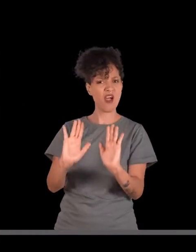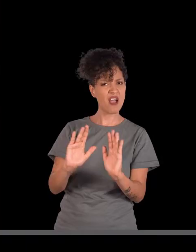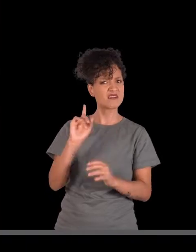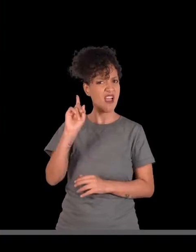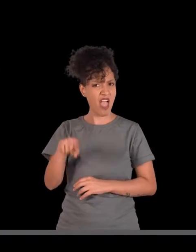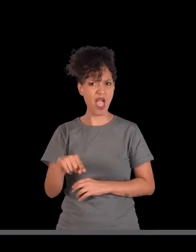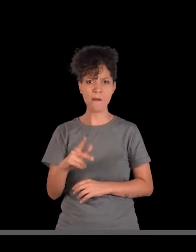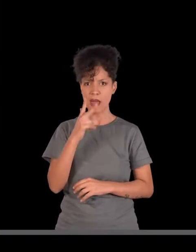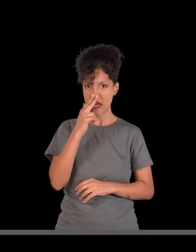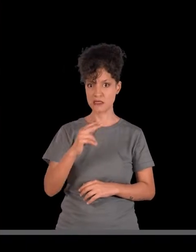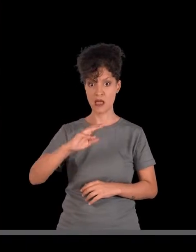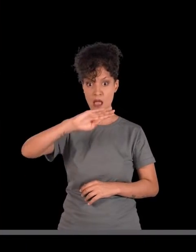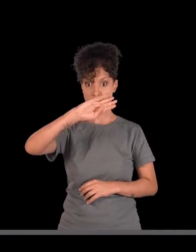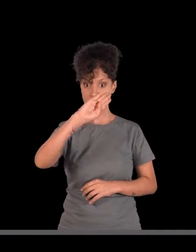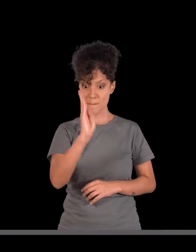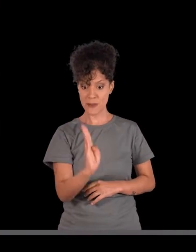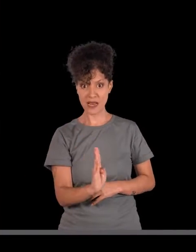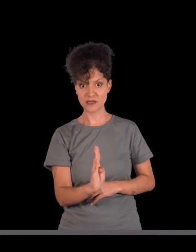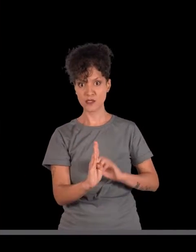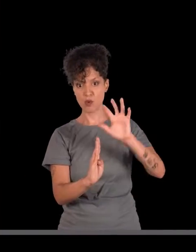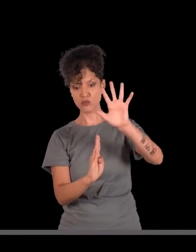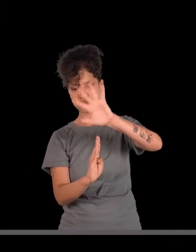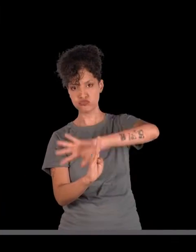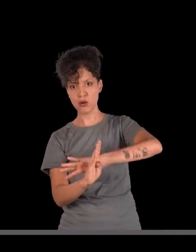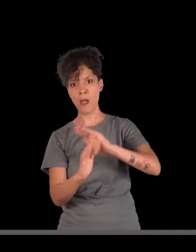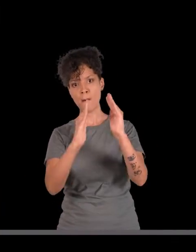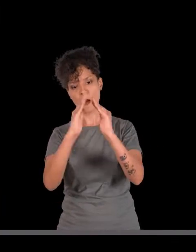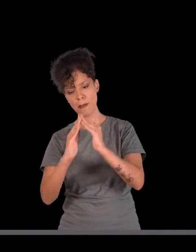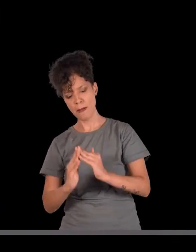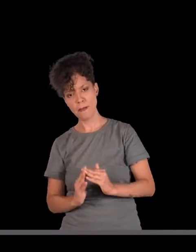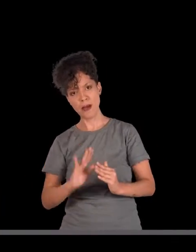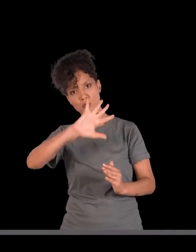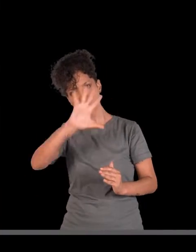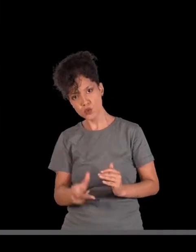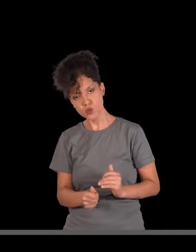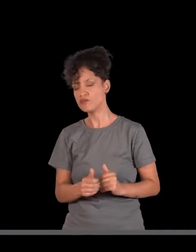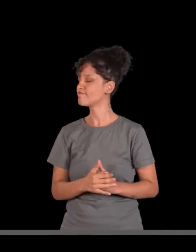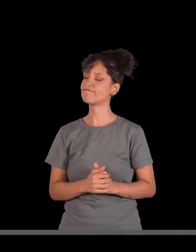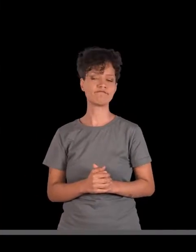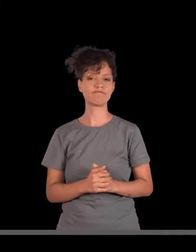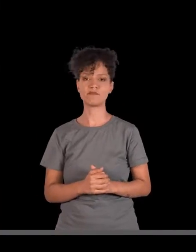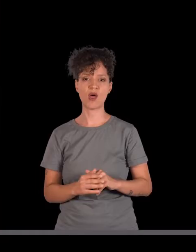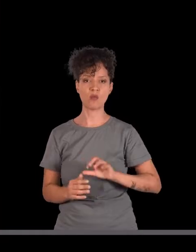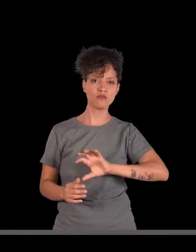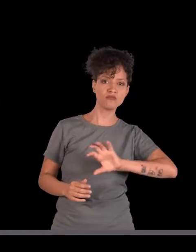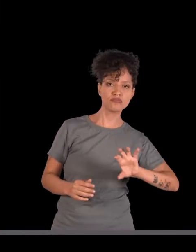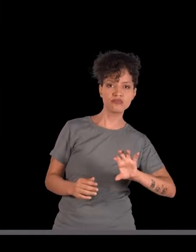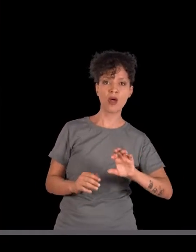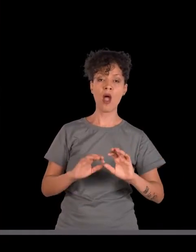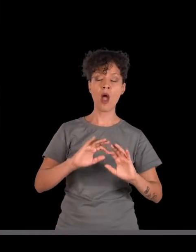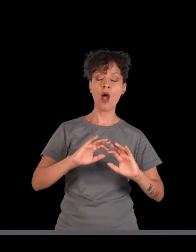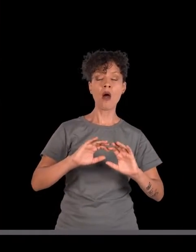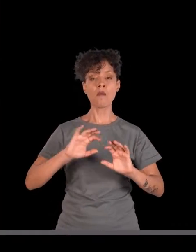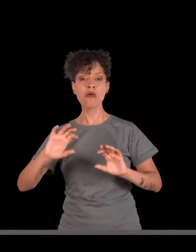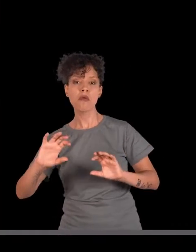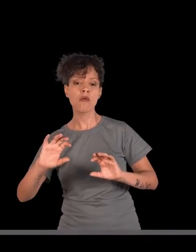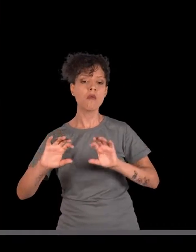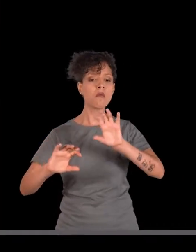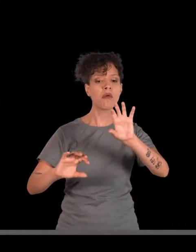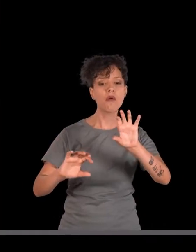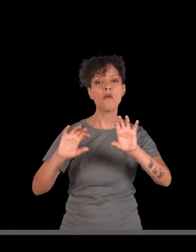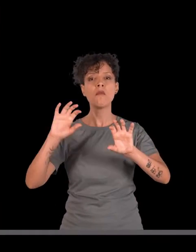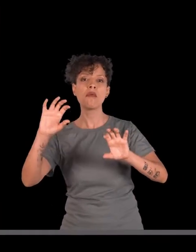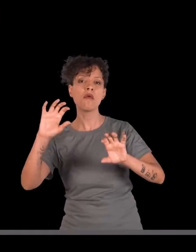era um povoamento contínuo, não era como se fosse um grande povoamento. Não, a gente chama de ilhas de